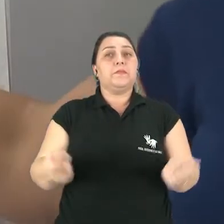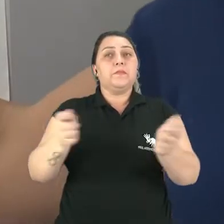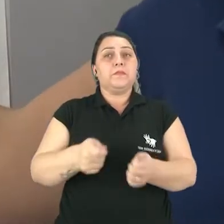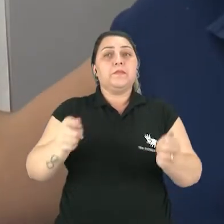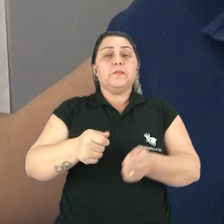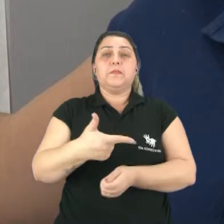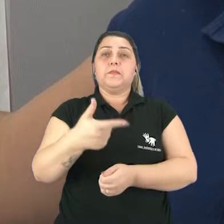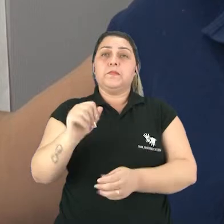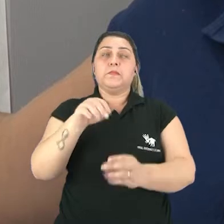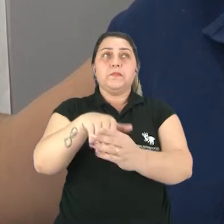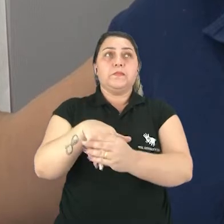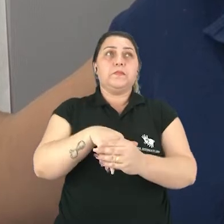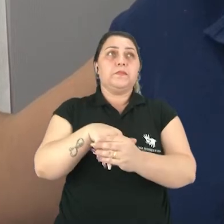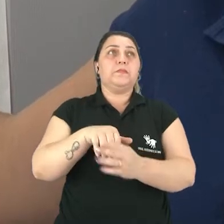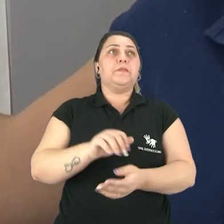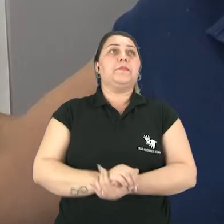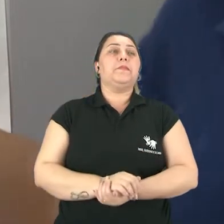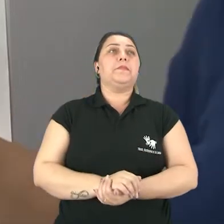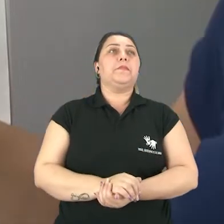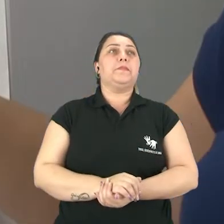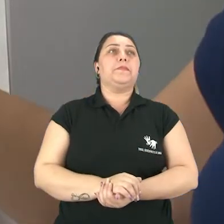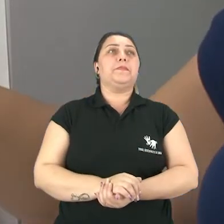também, 20 votos.